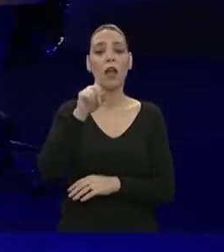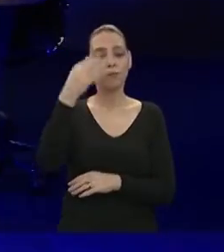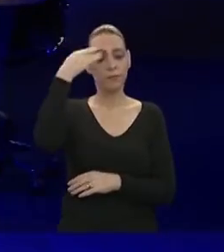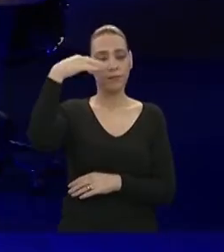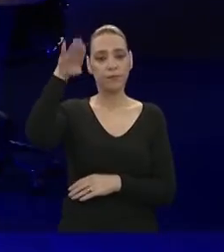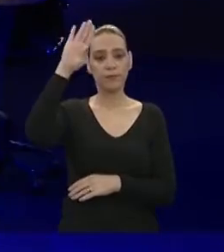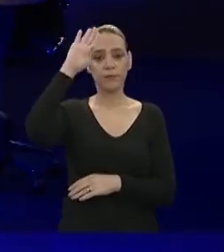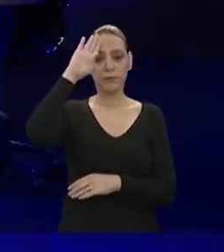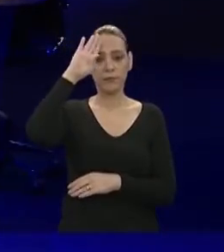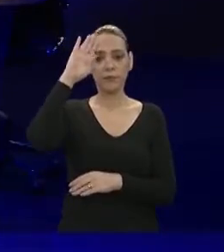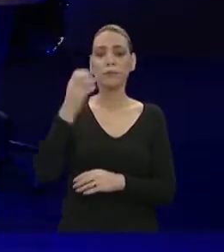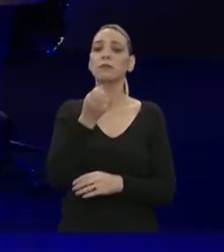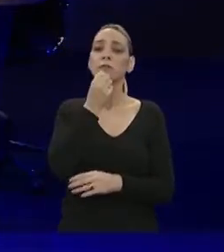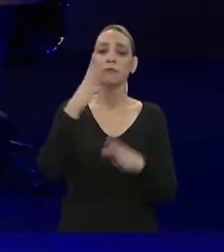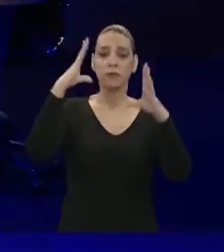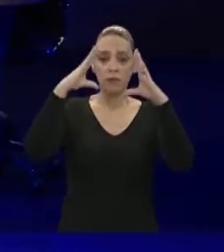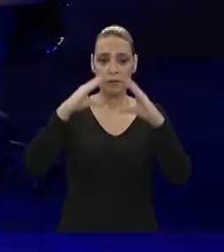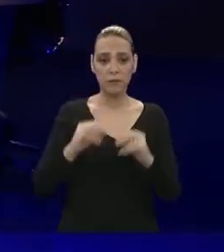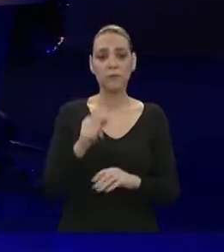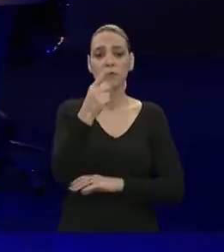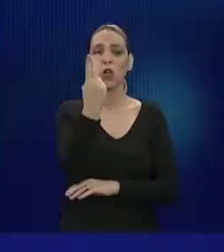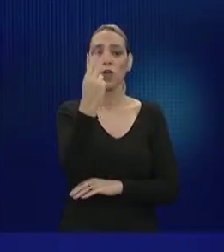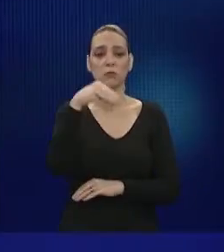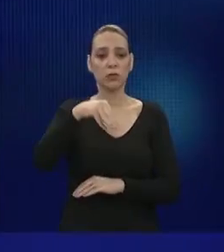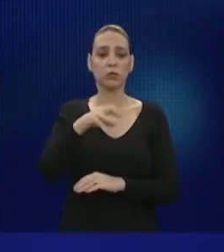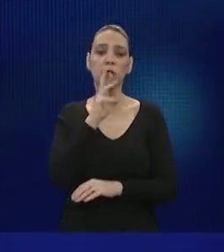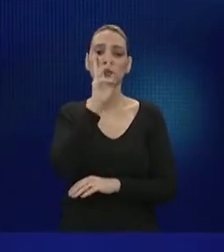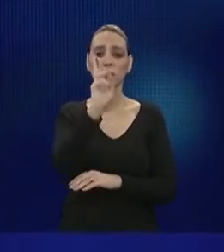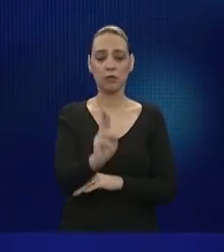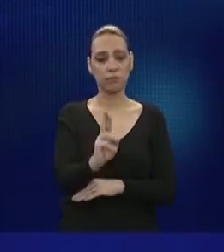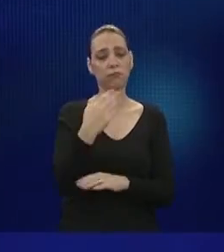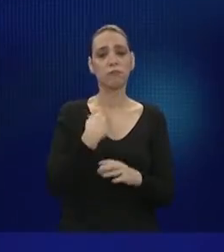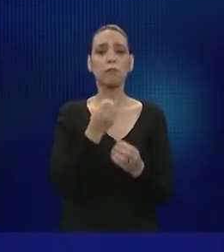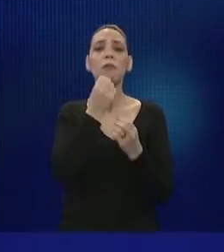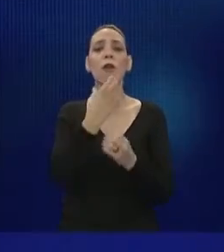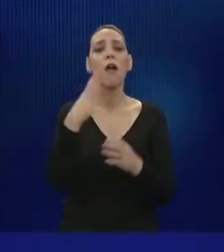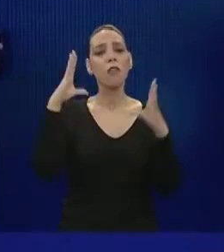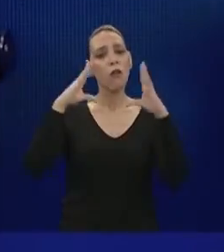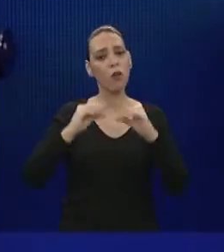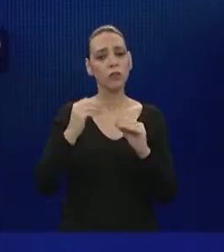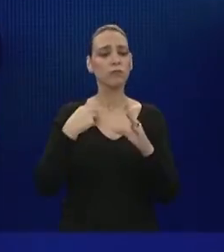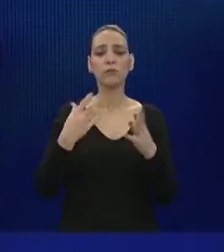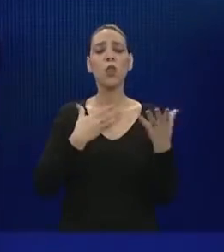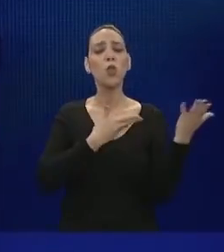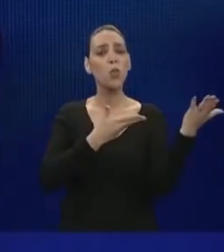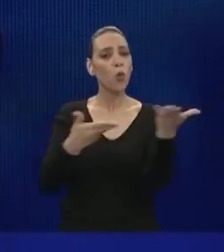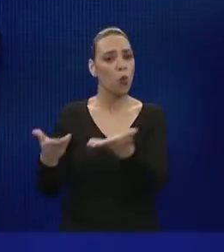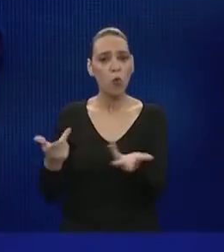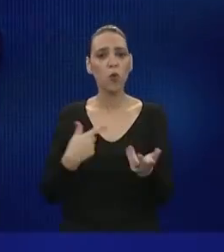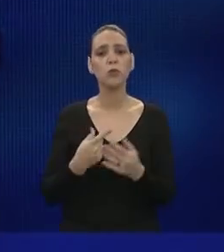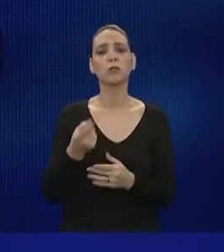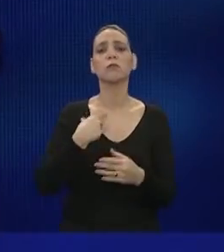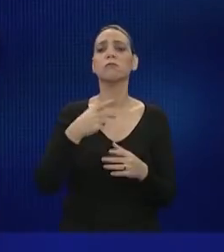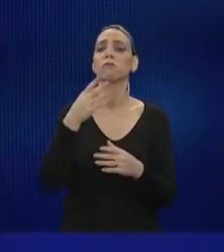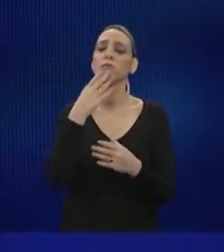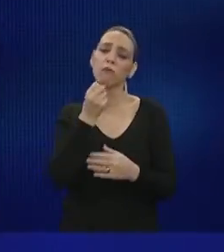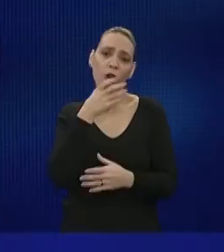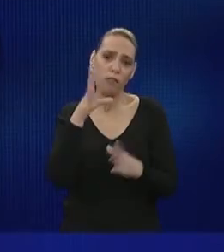França. Boa noite, governador, o senhor tem 2 minutos. Boa noite a todos vocês, boa noite, João, boa noite, Panúzio,